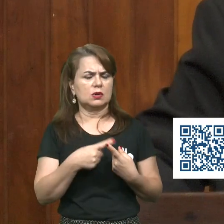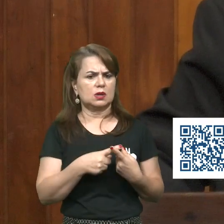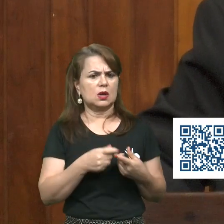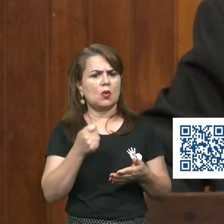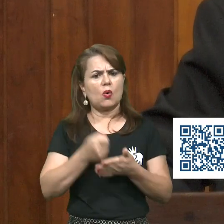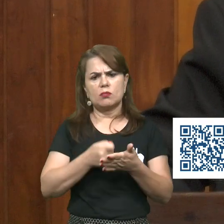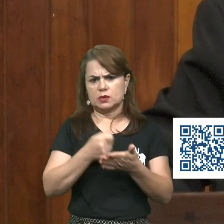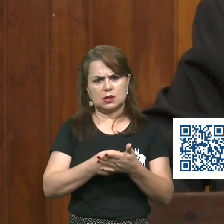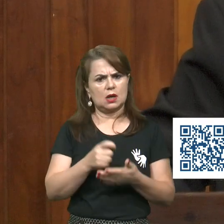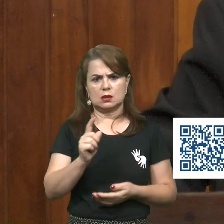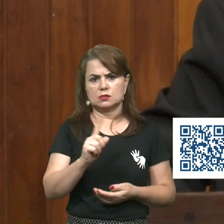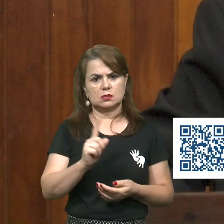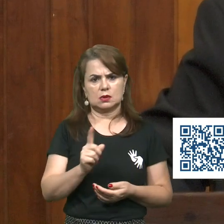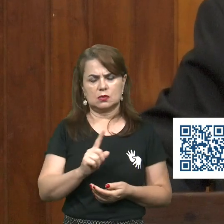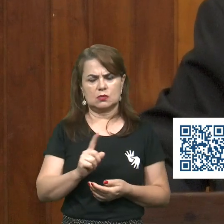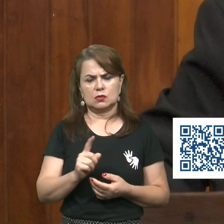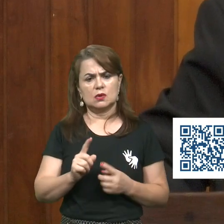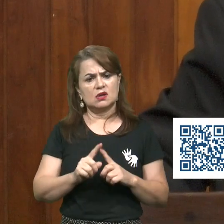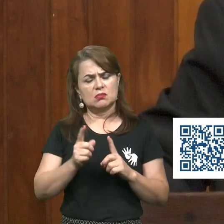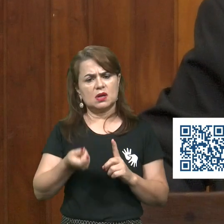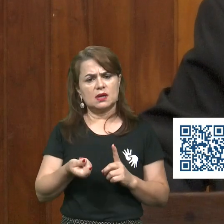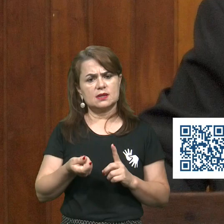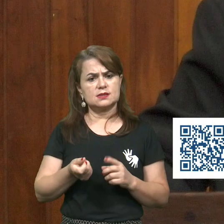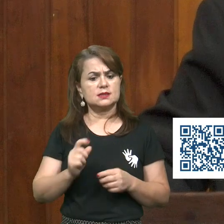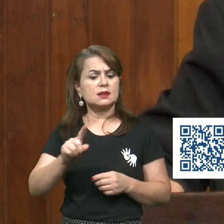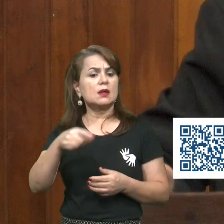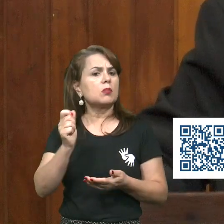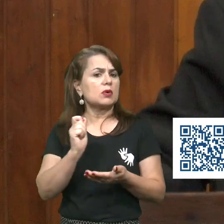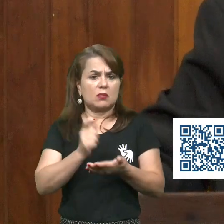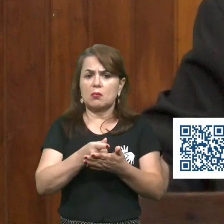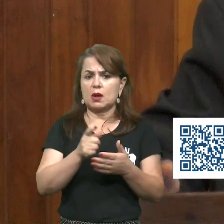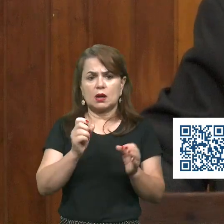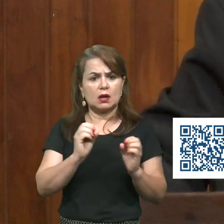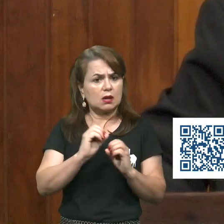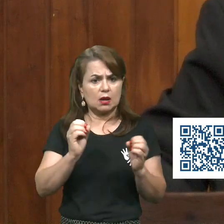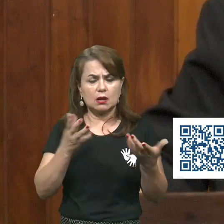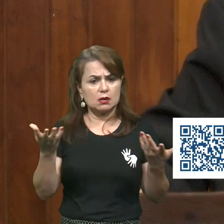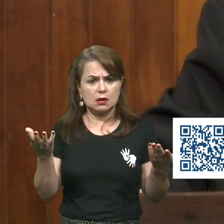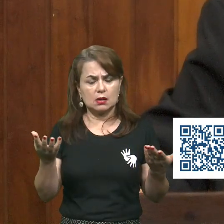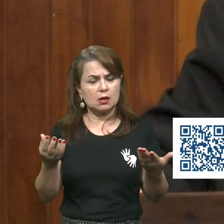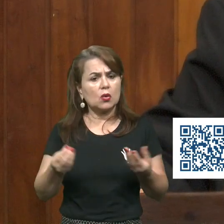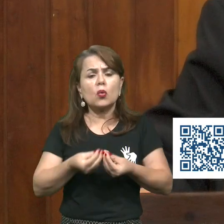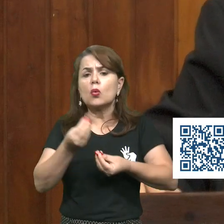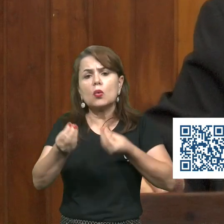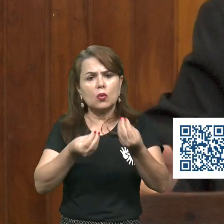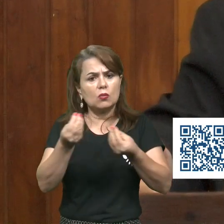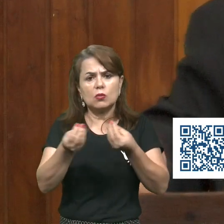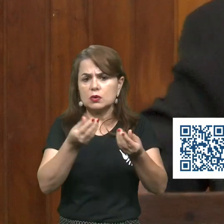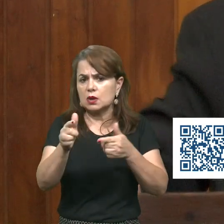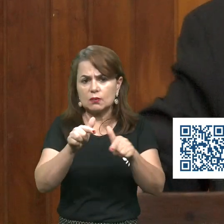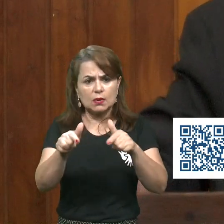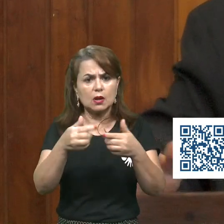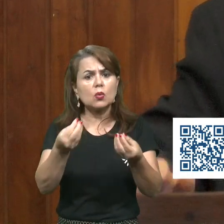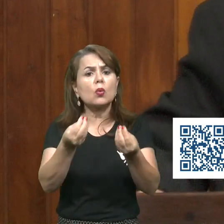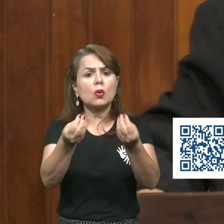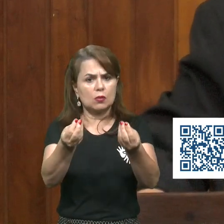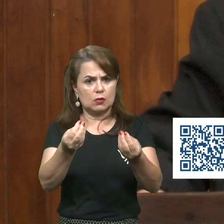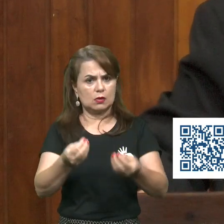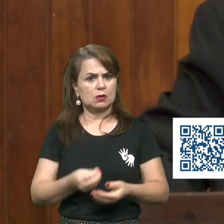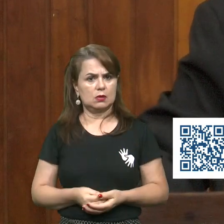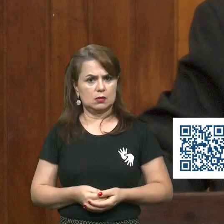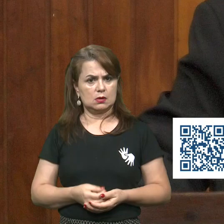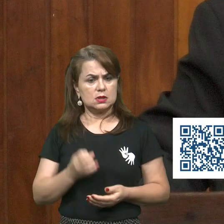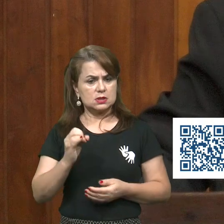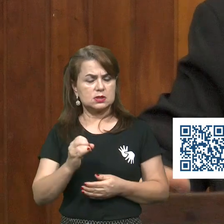é porque ele quer, e não receber? Bom, e como é que fica o serviço se ele realmente não